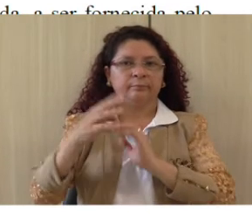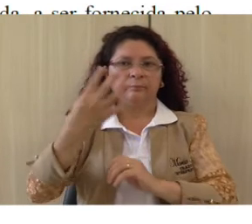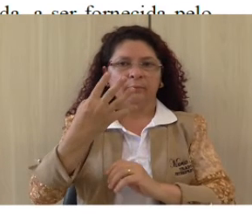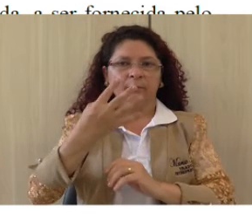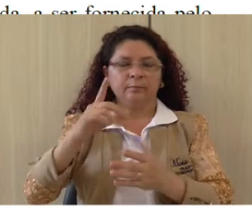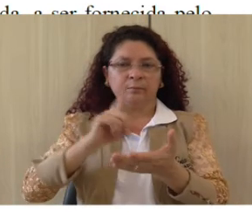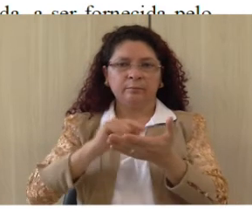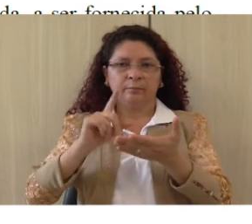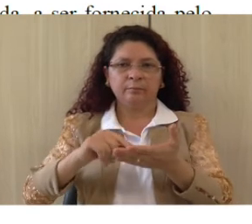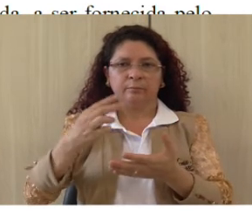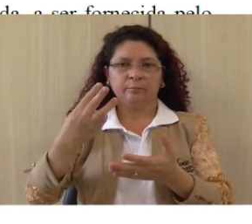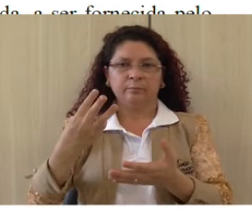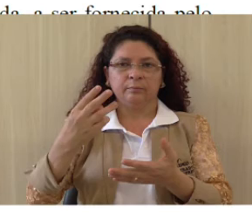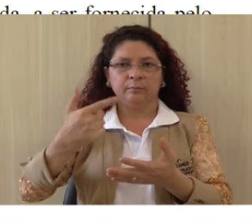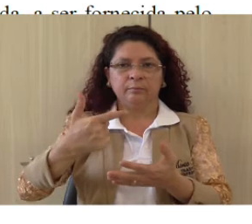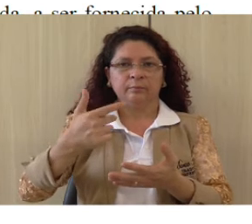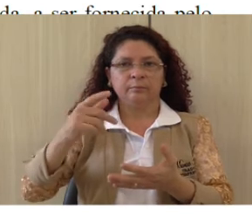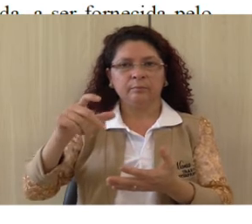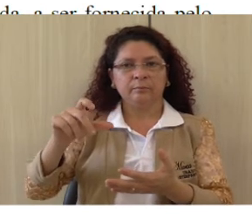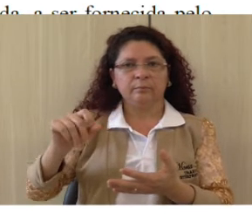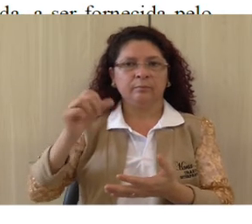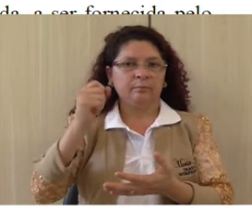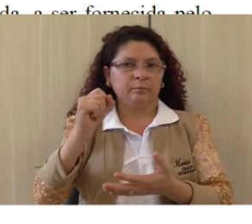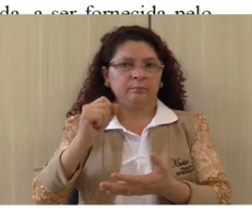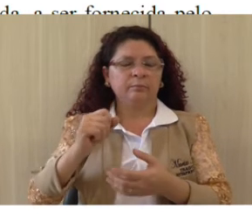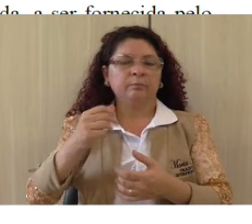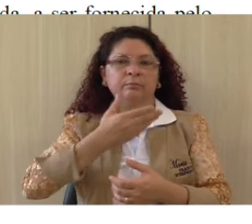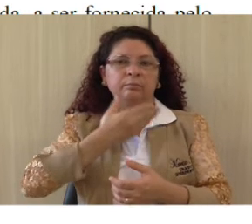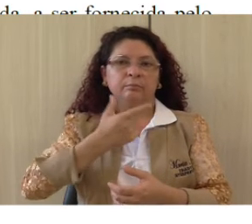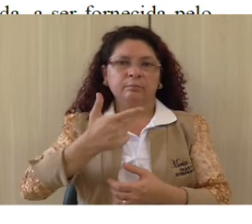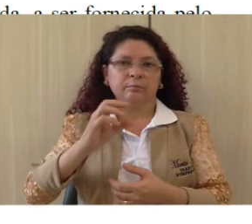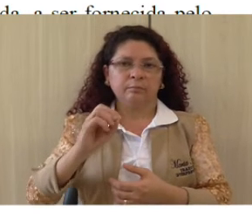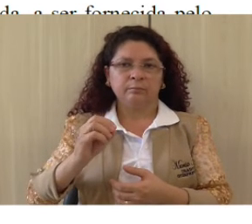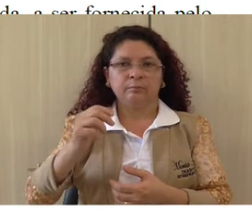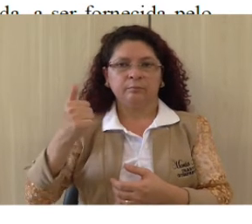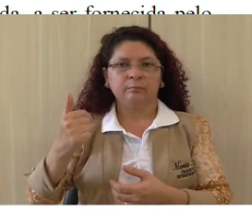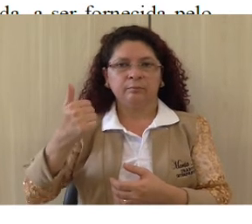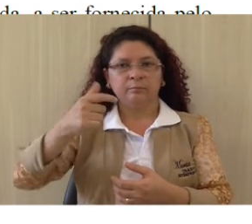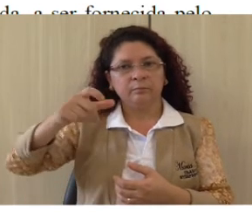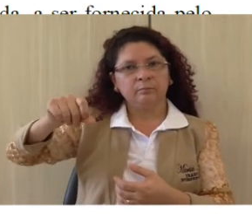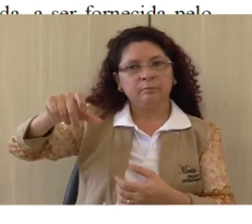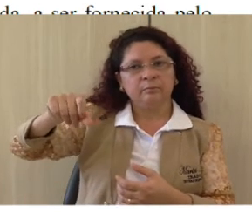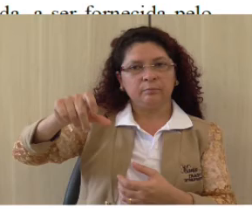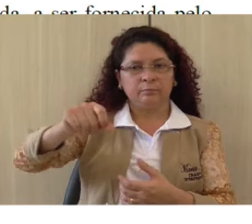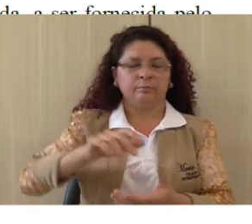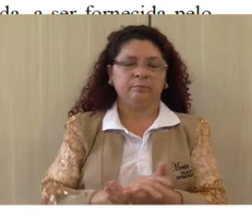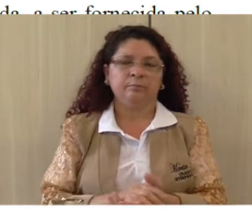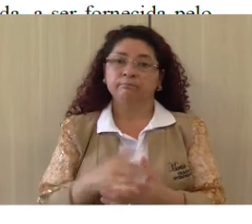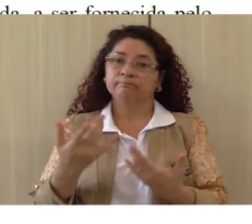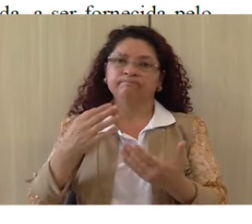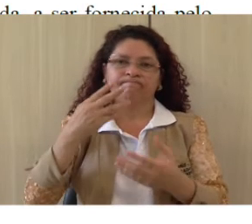do Decreto nº 3.298, de 20 de dezembro de 1999, com